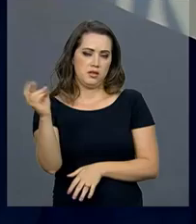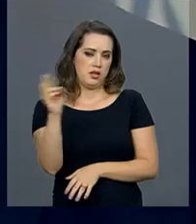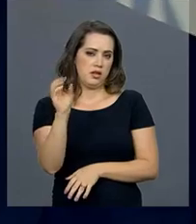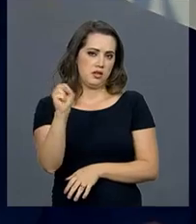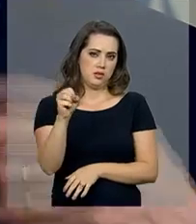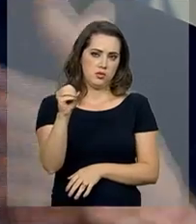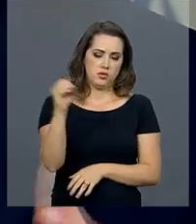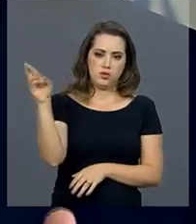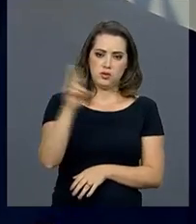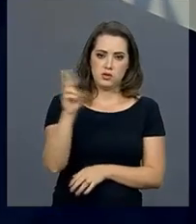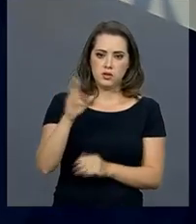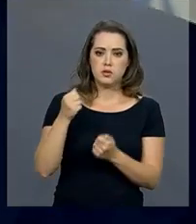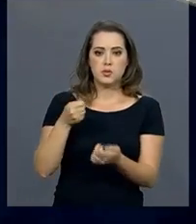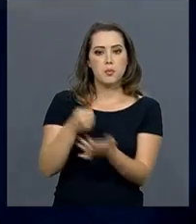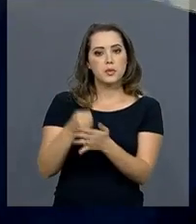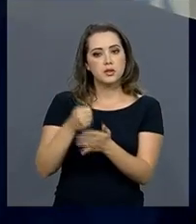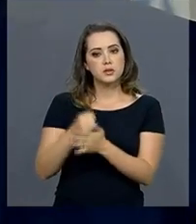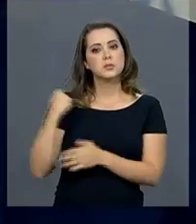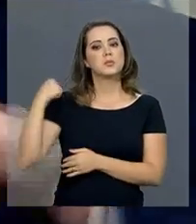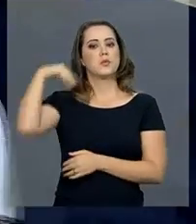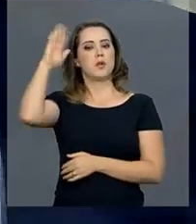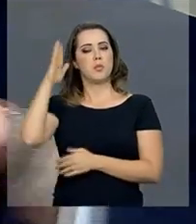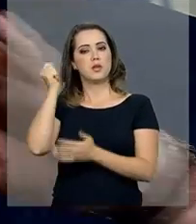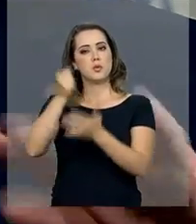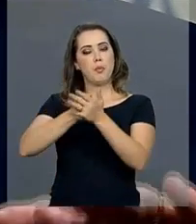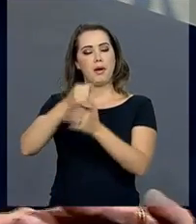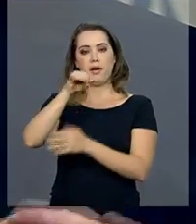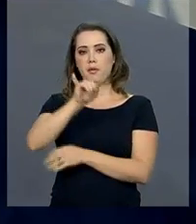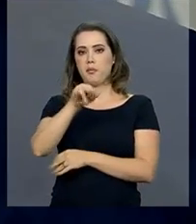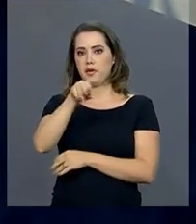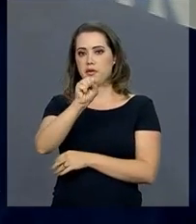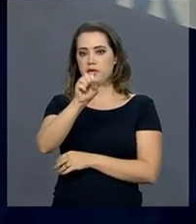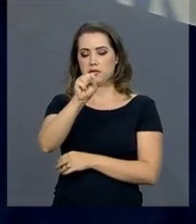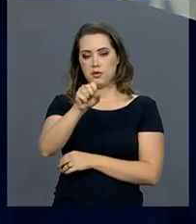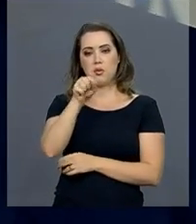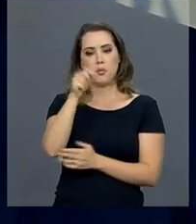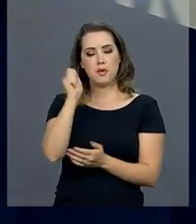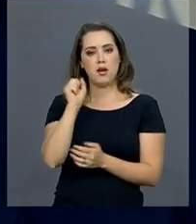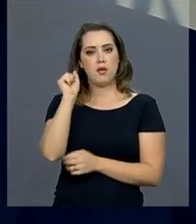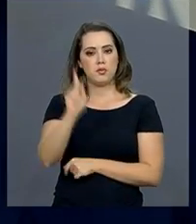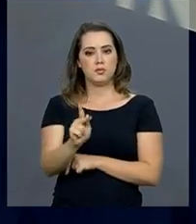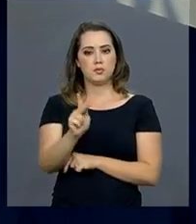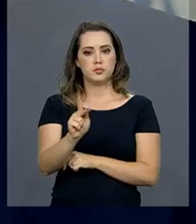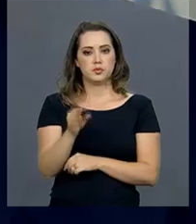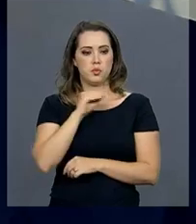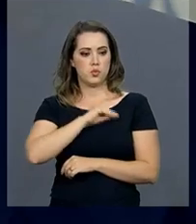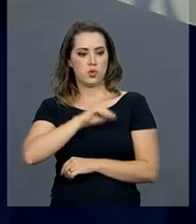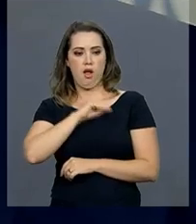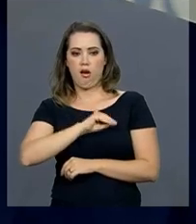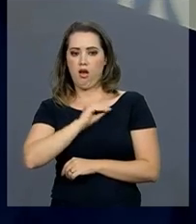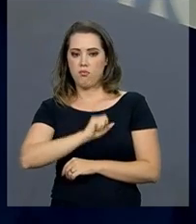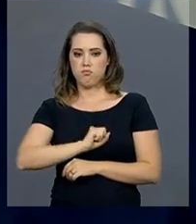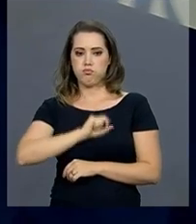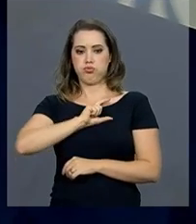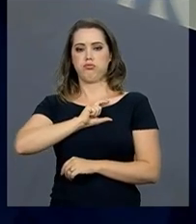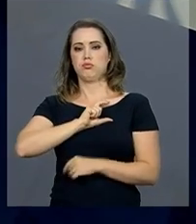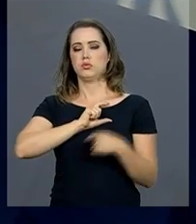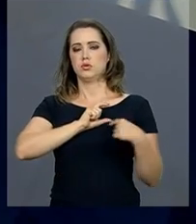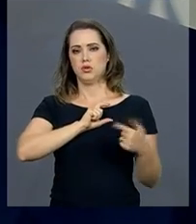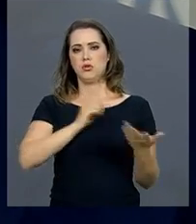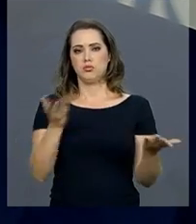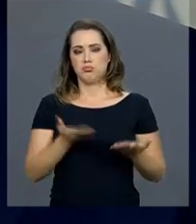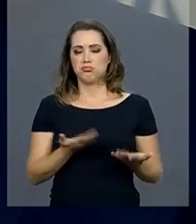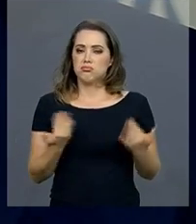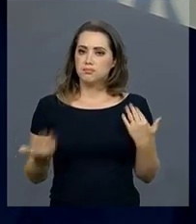vai ter que aumentar a contribuição previdenciária para aposentar-se pelos vencimentos ou pelo subsídio que ele está ganhando